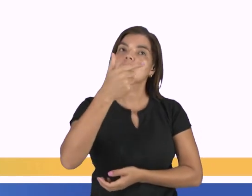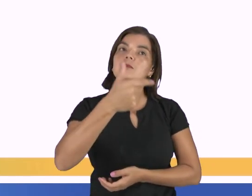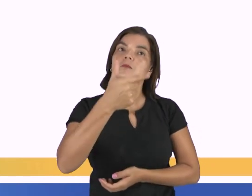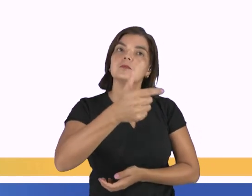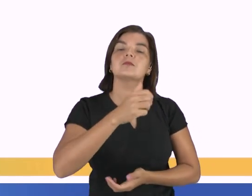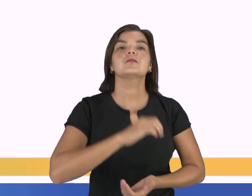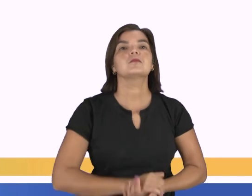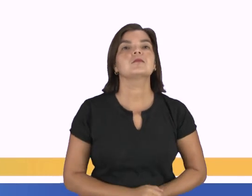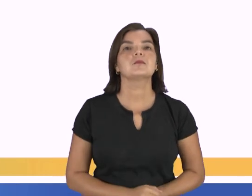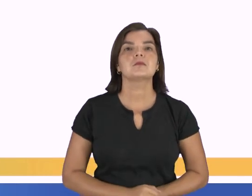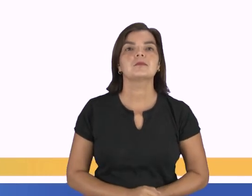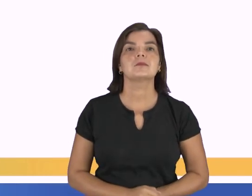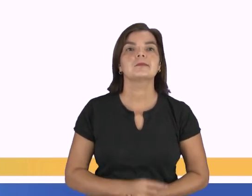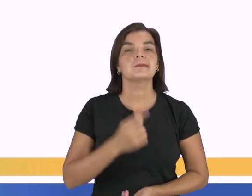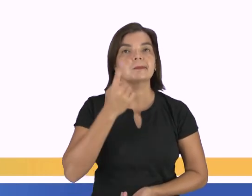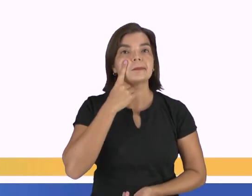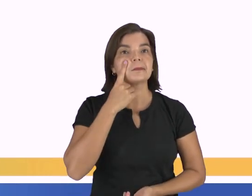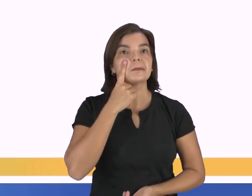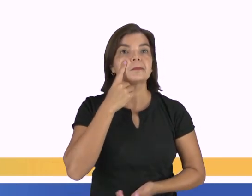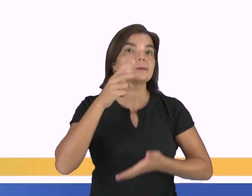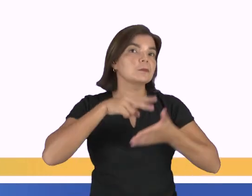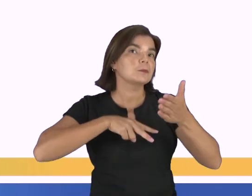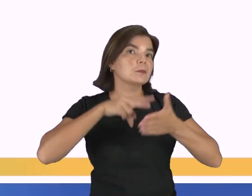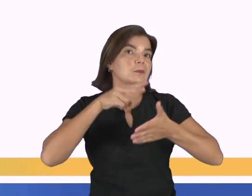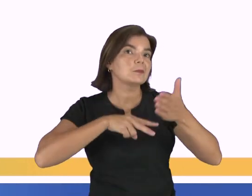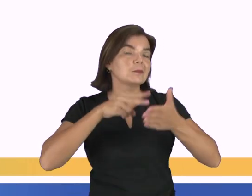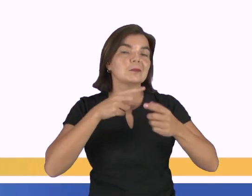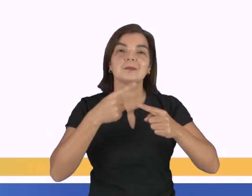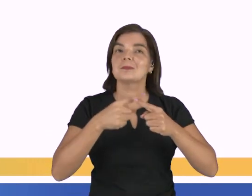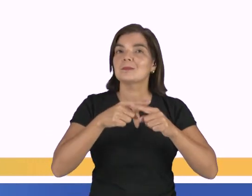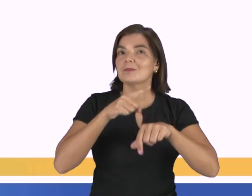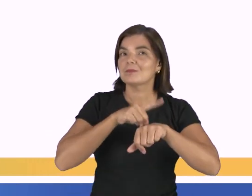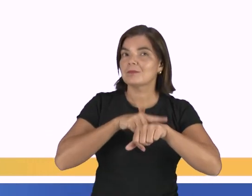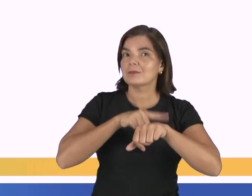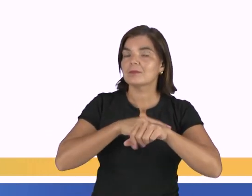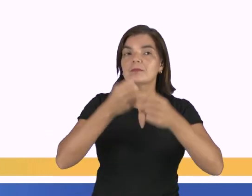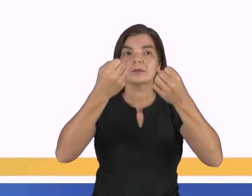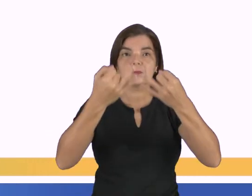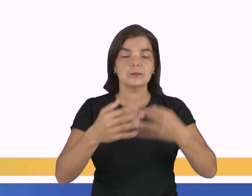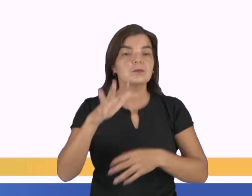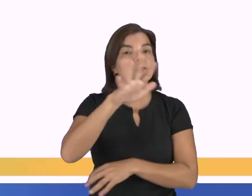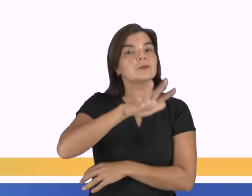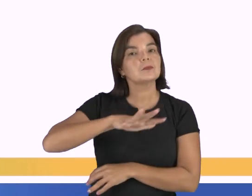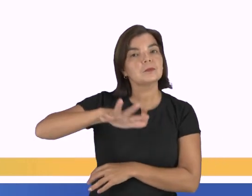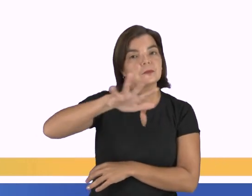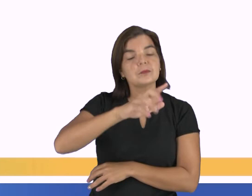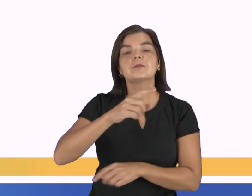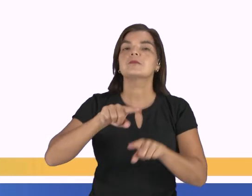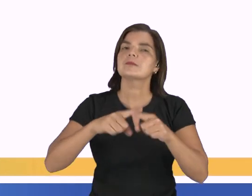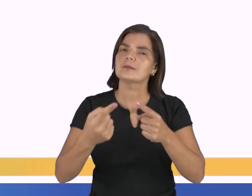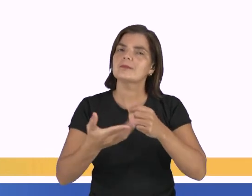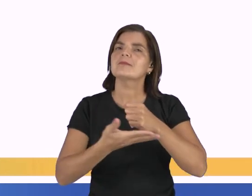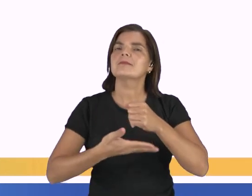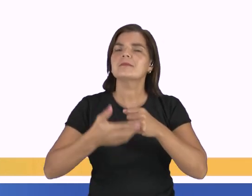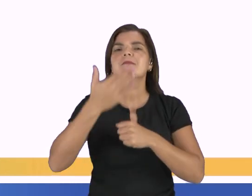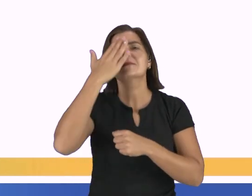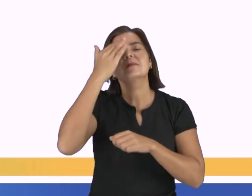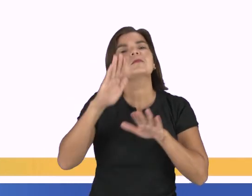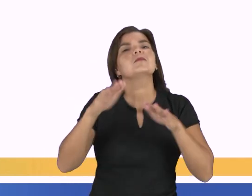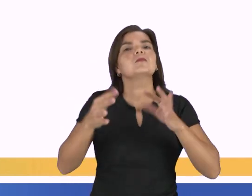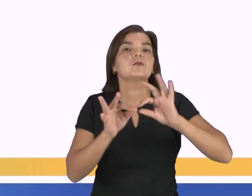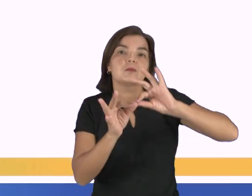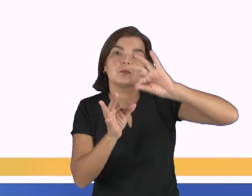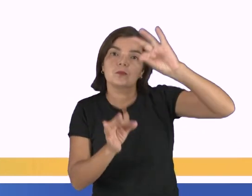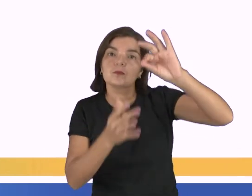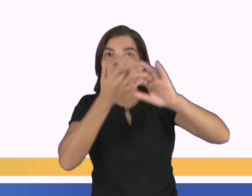segunda questão, que essa segunda questão aí eu não vou ler porque a gente não tem muito tempo para ela, eu vou explicar de forma geral, mas basicamente ele quer saber qual é a